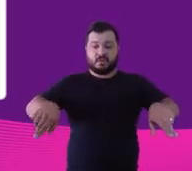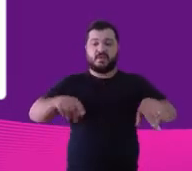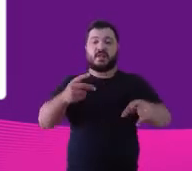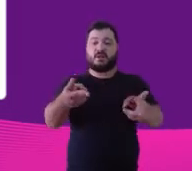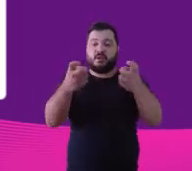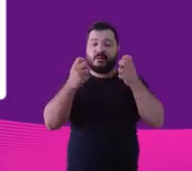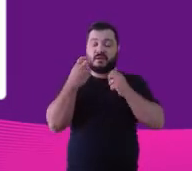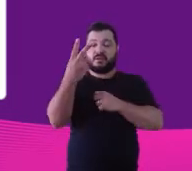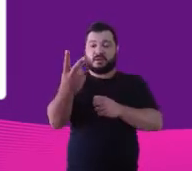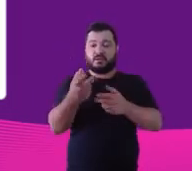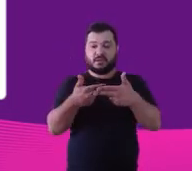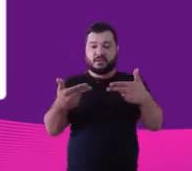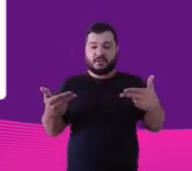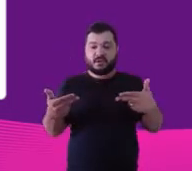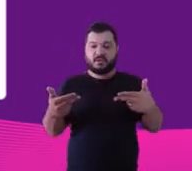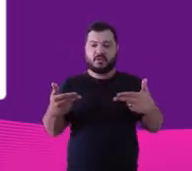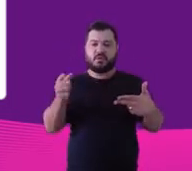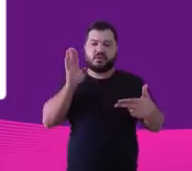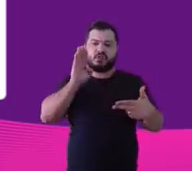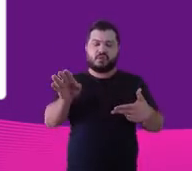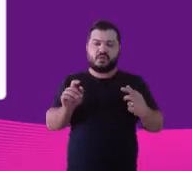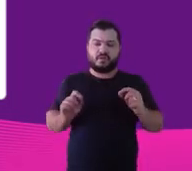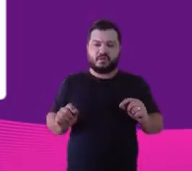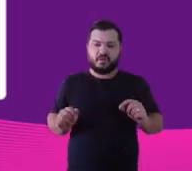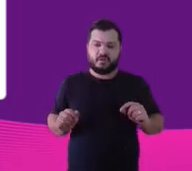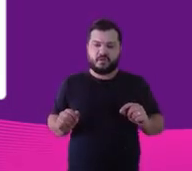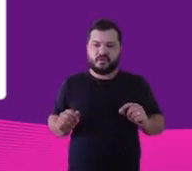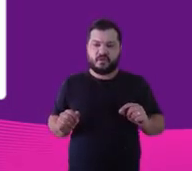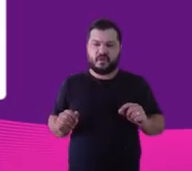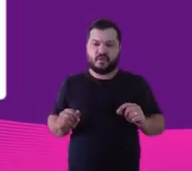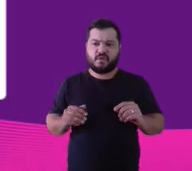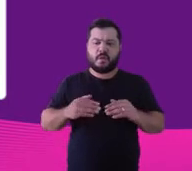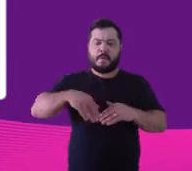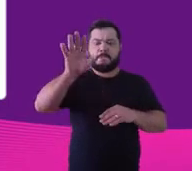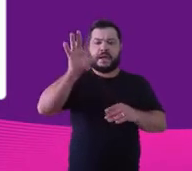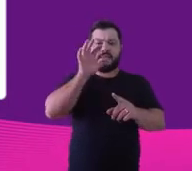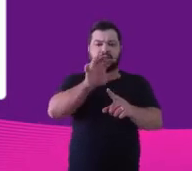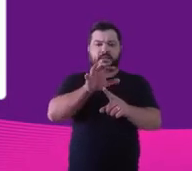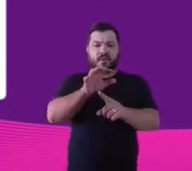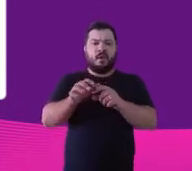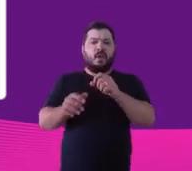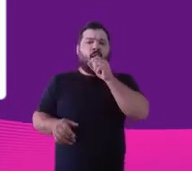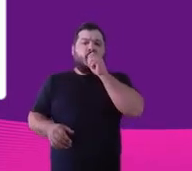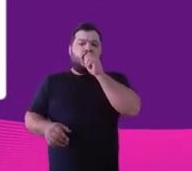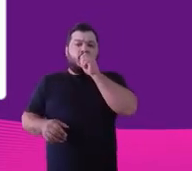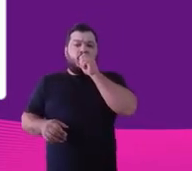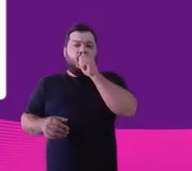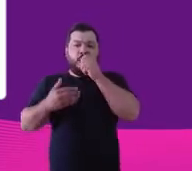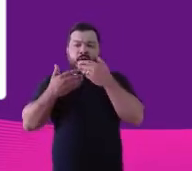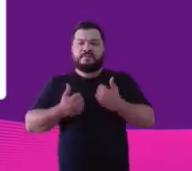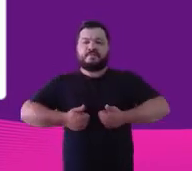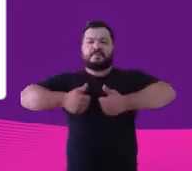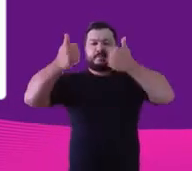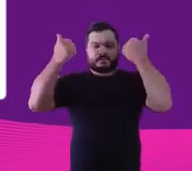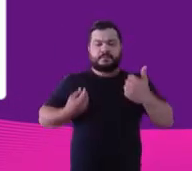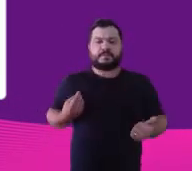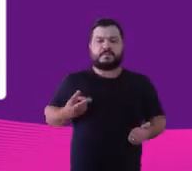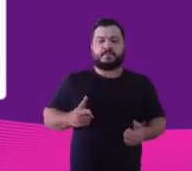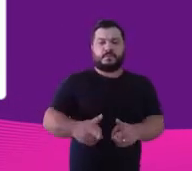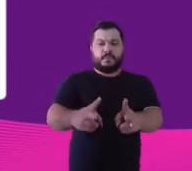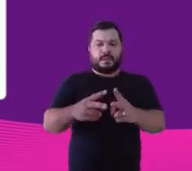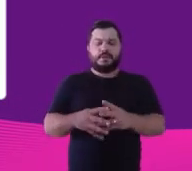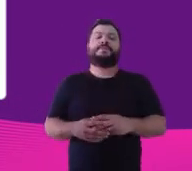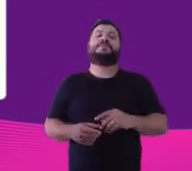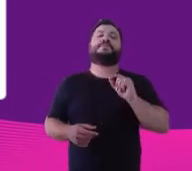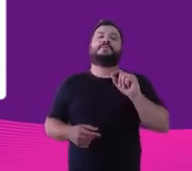gente observa quebrou é fodão é mais impactante assunto um melhor sobrevida livre